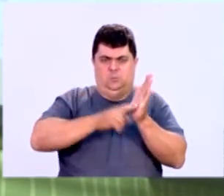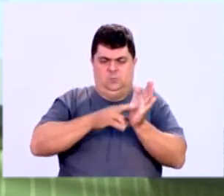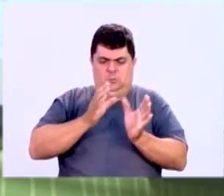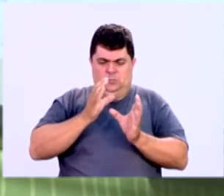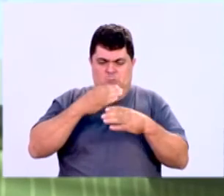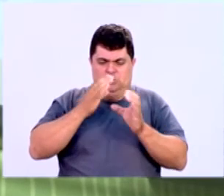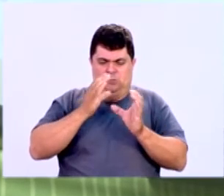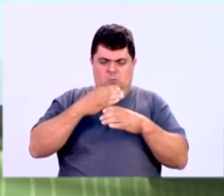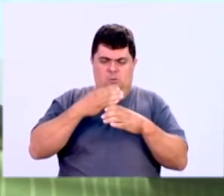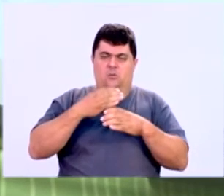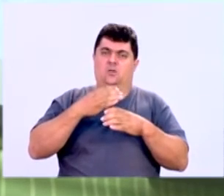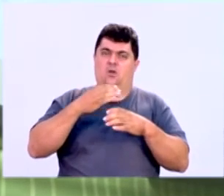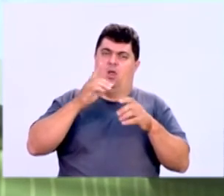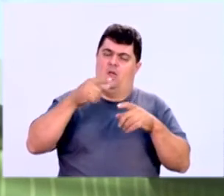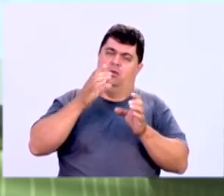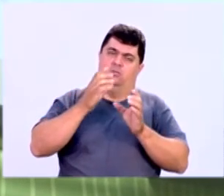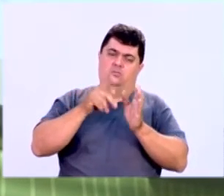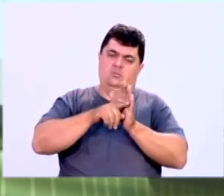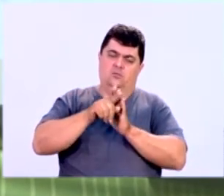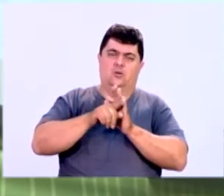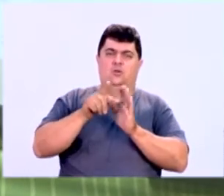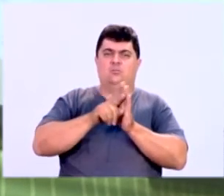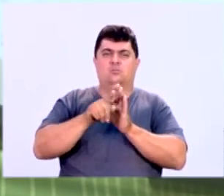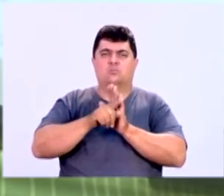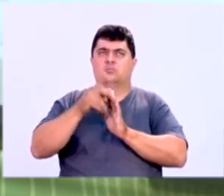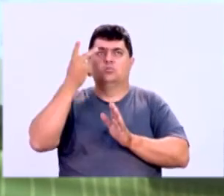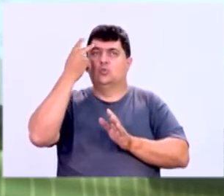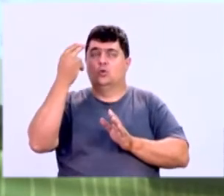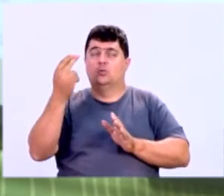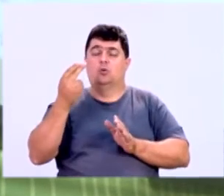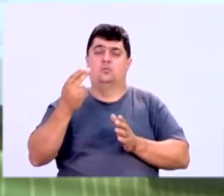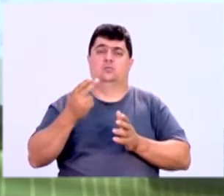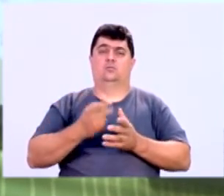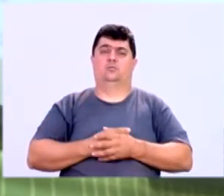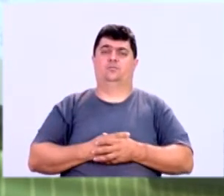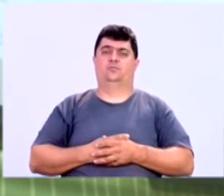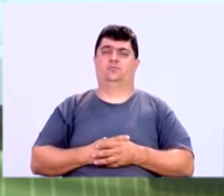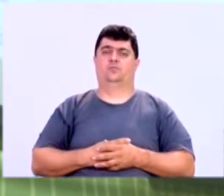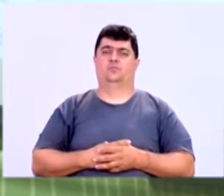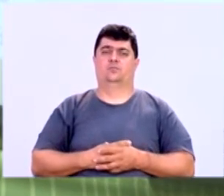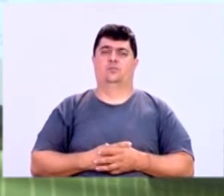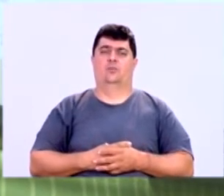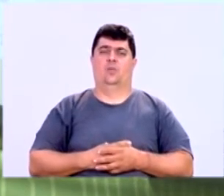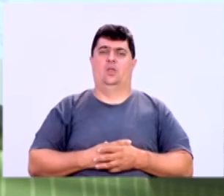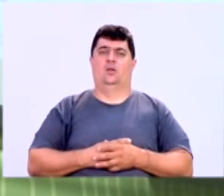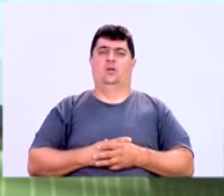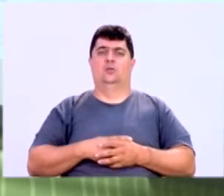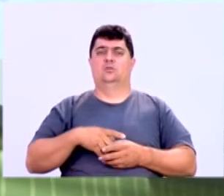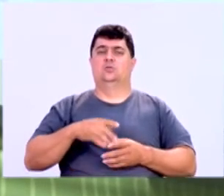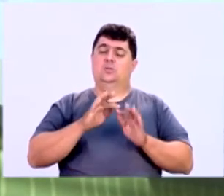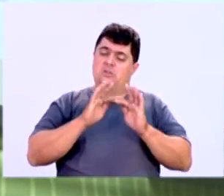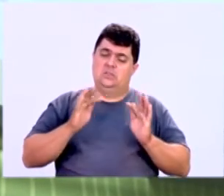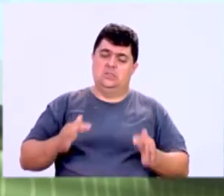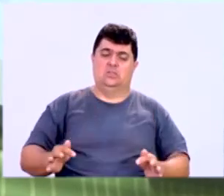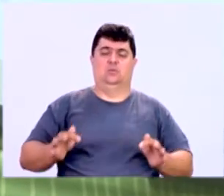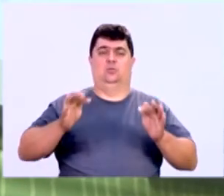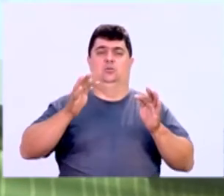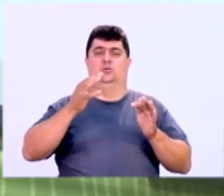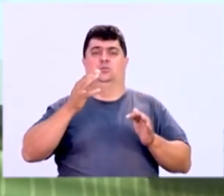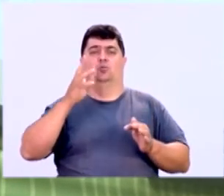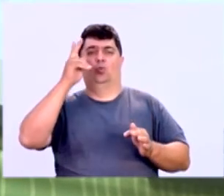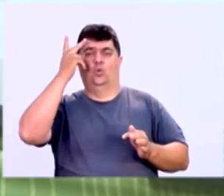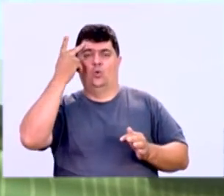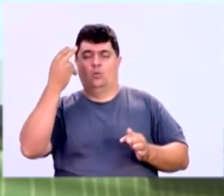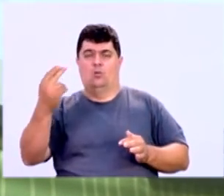aí seria uma pesquisa científica. A pesquisa que nós vamos utilizar para os jovens e adultos são pesquisas simples, em que realmente